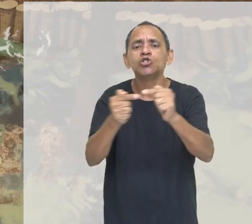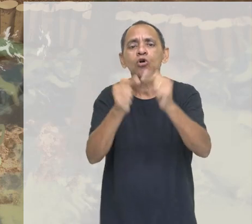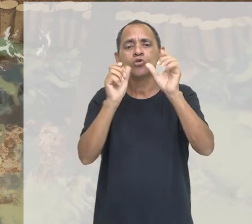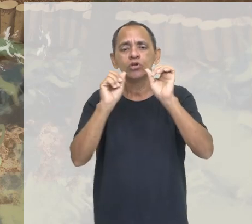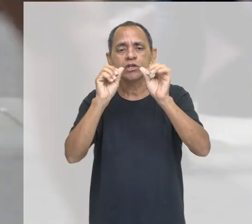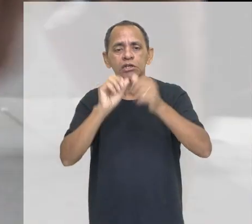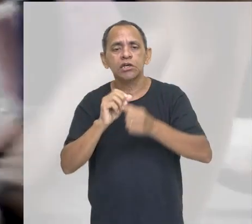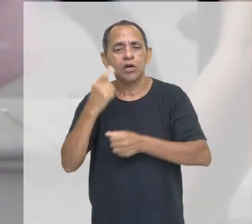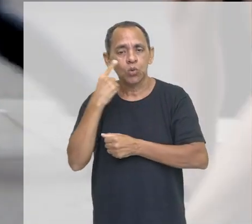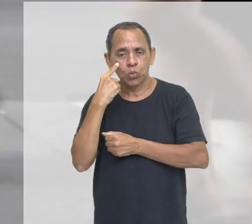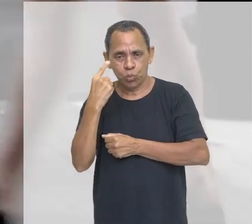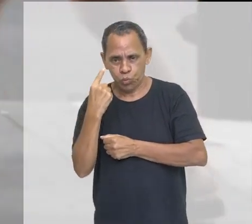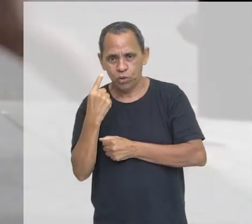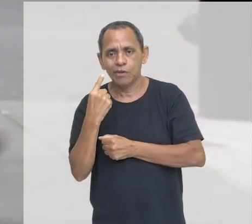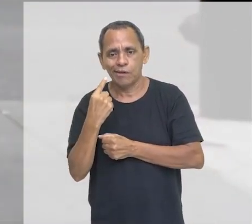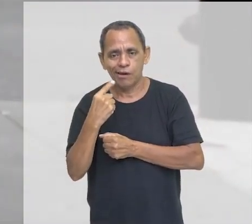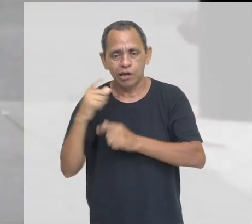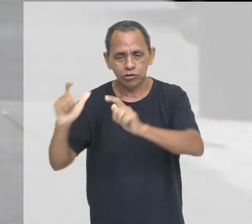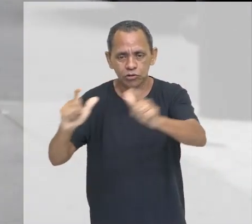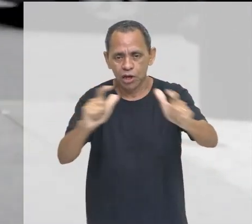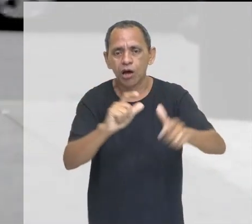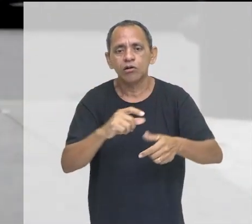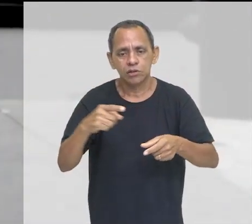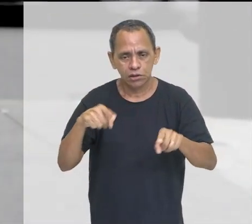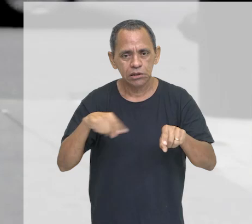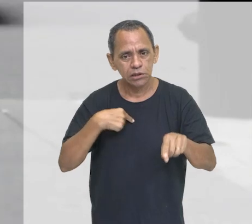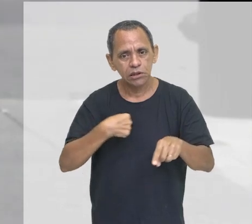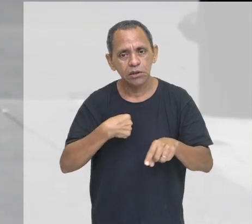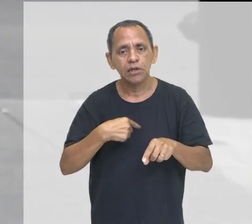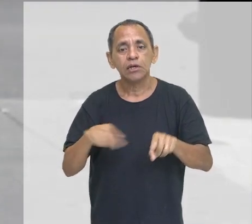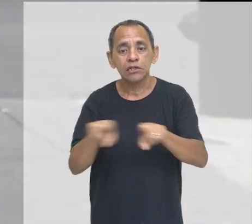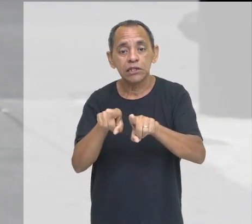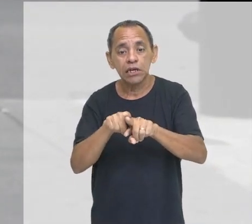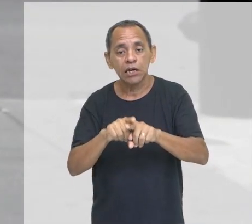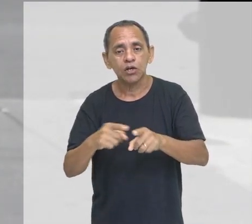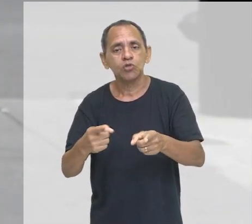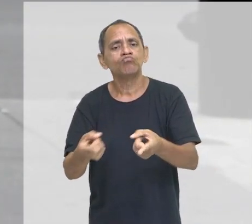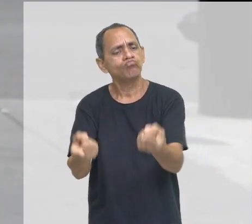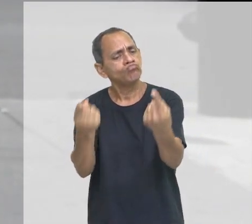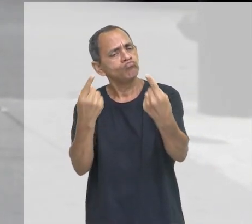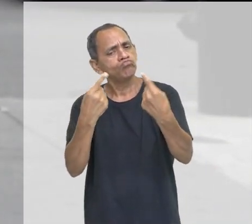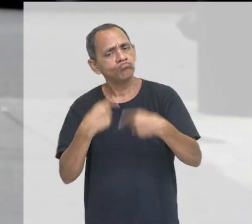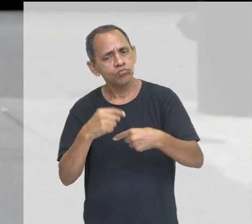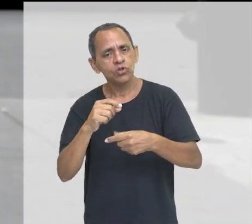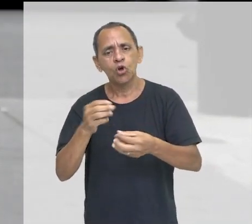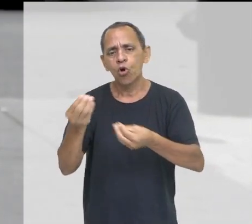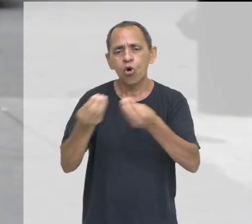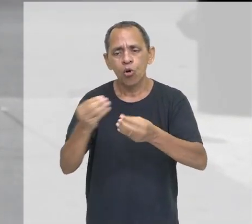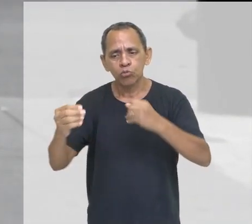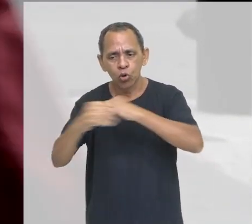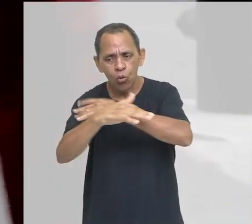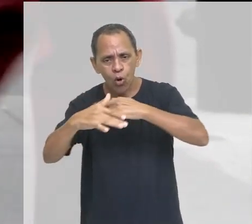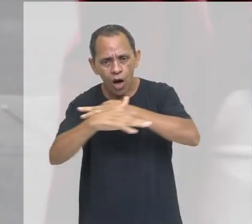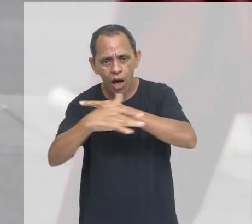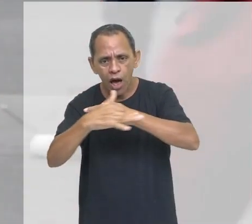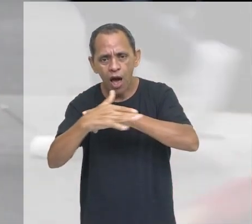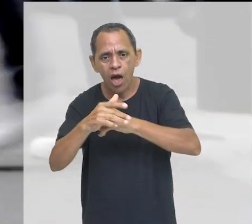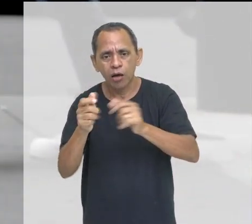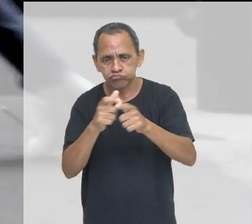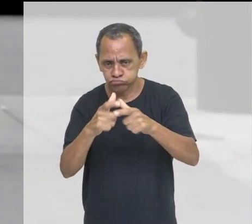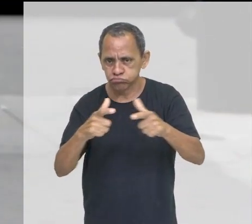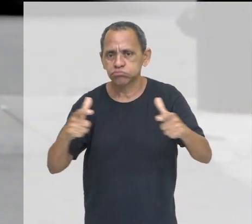interesse local. Existem desafios a serem superados, como a urbanização, que traz consigo